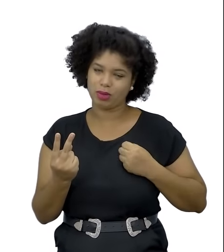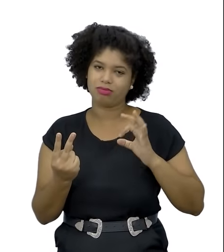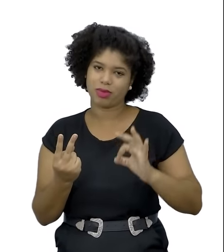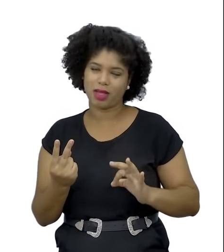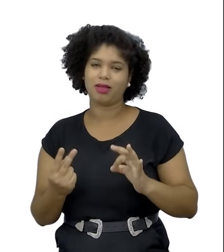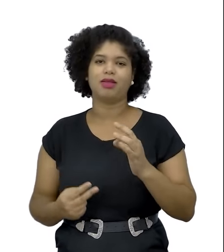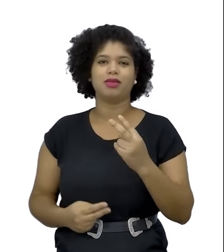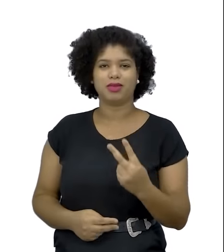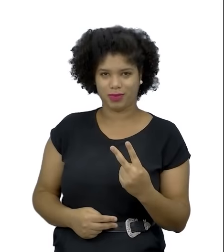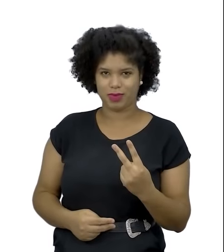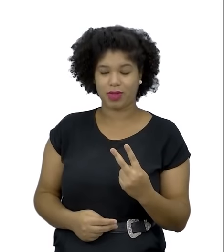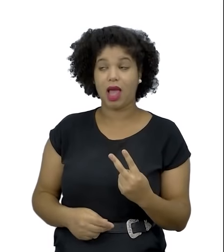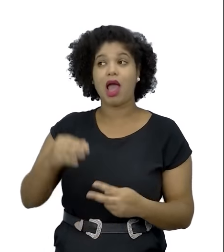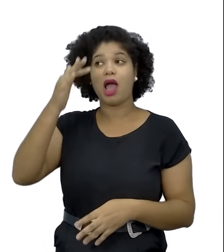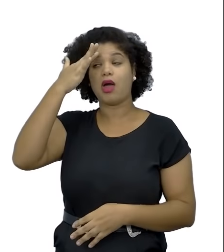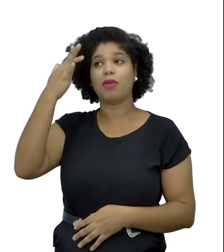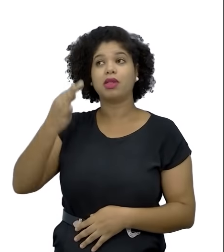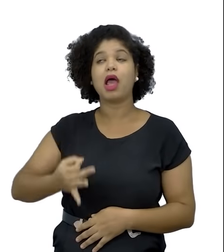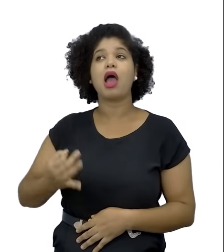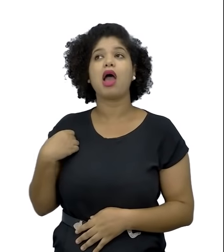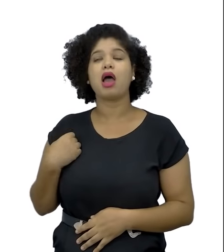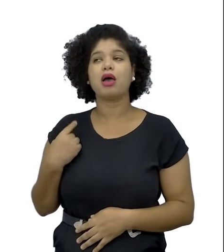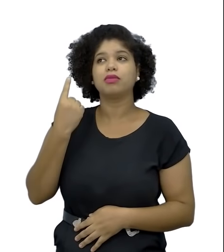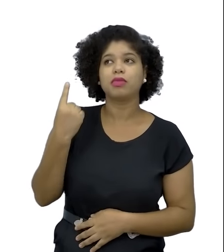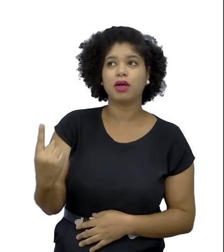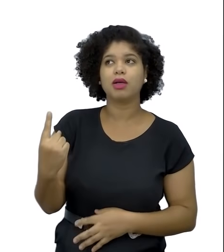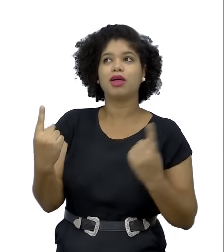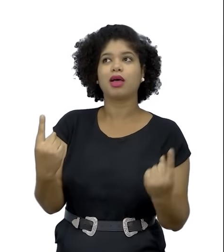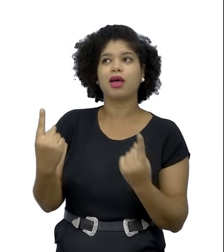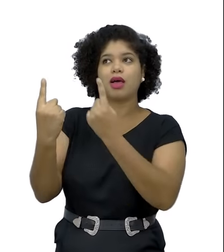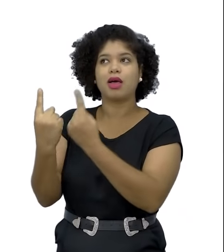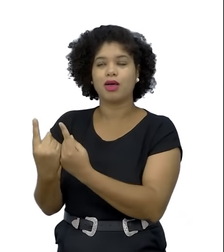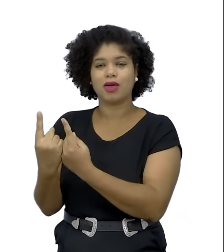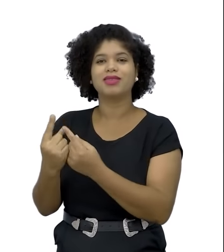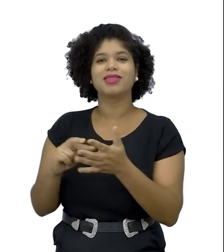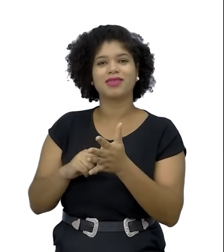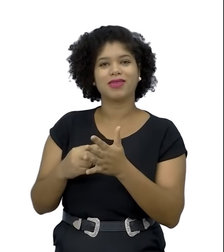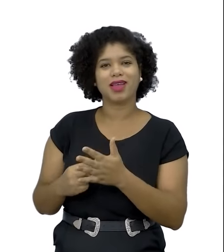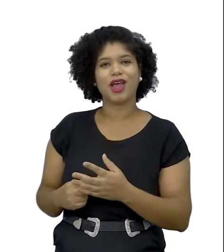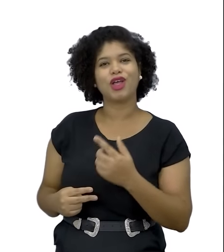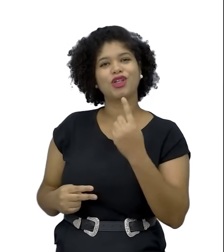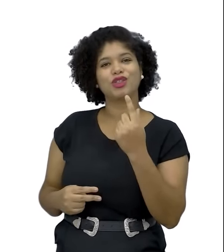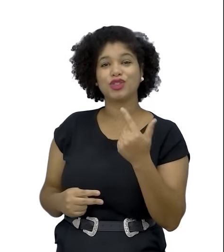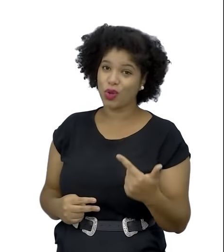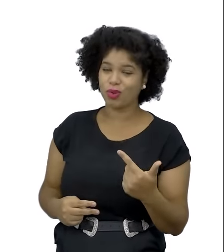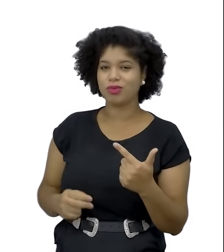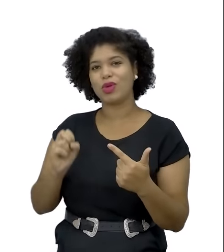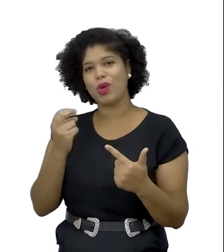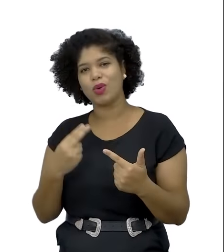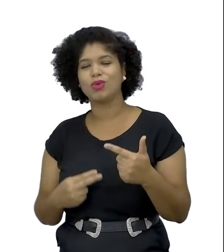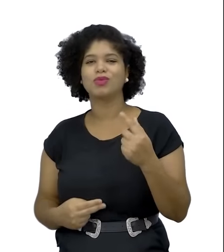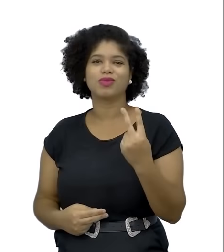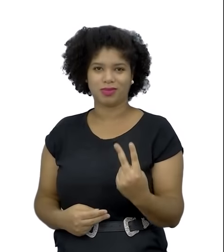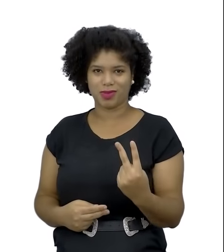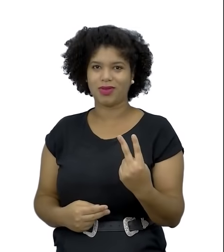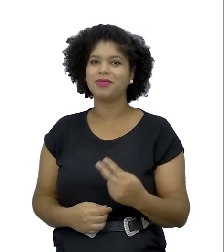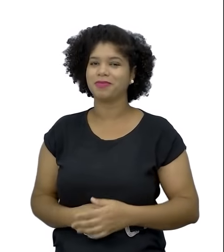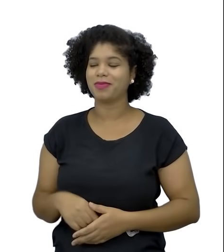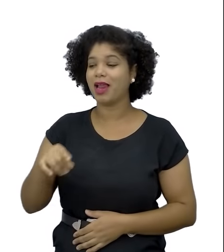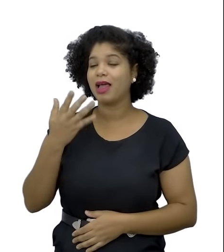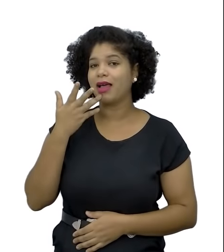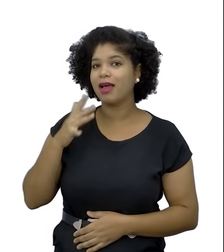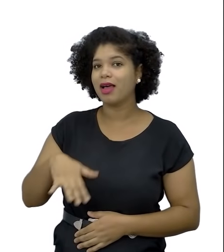2. Essas situações apresentadas ajudam as crianças a compreender e a valorizar o